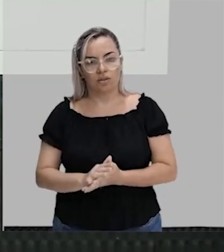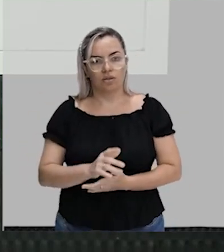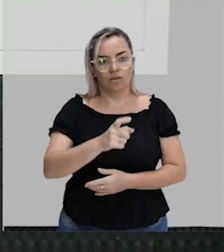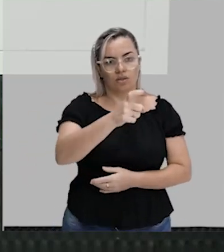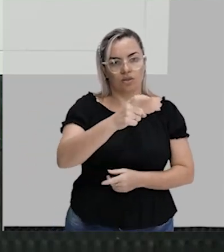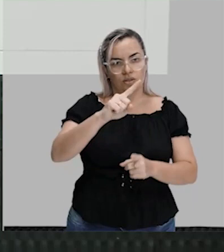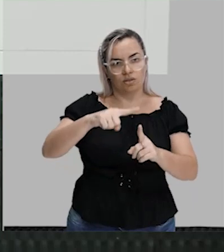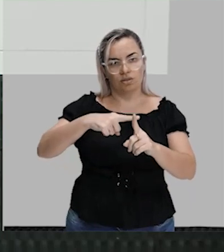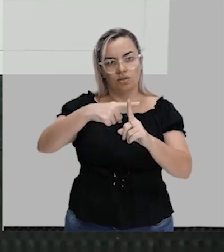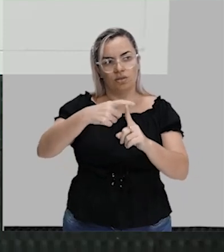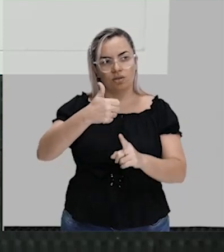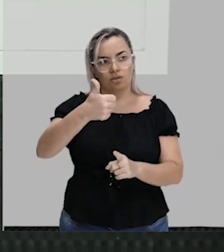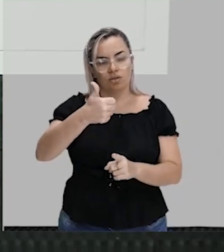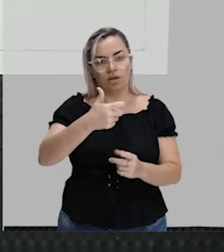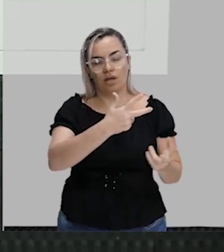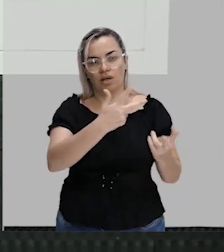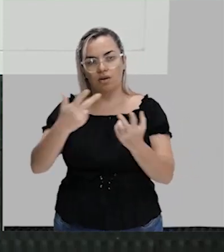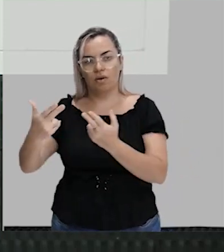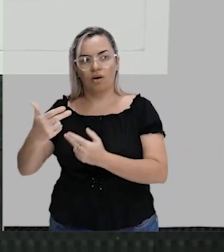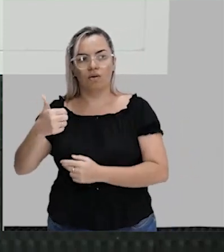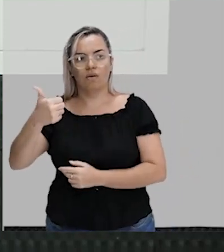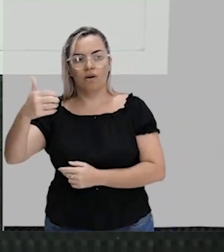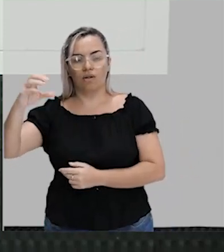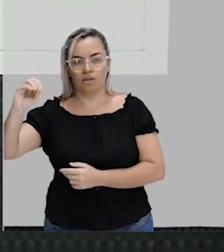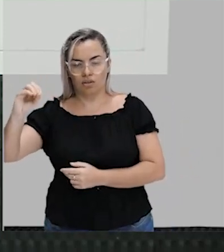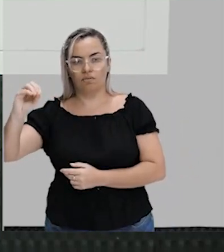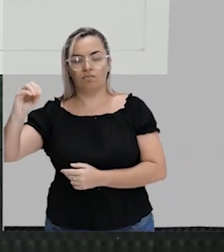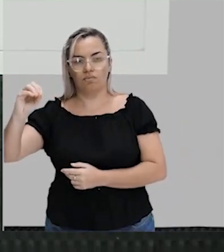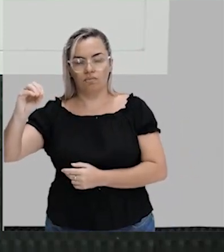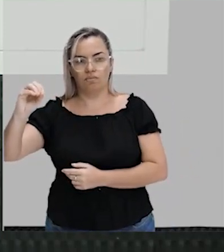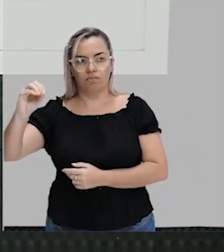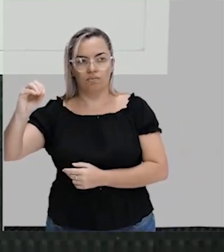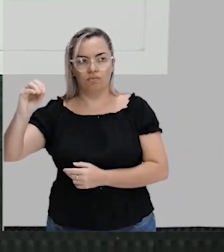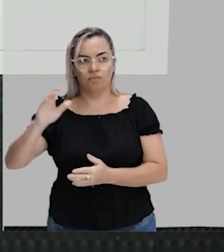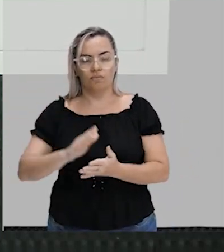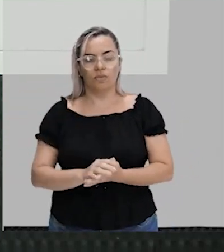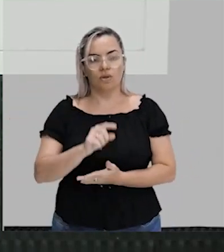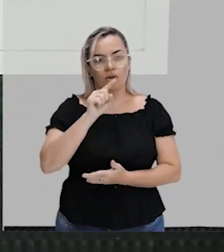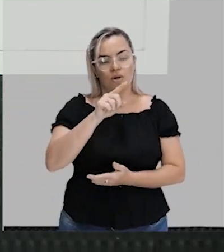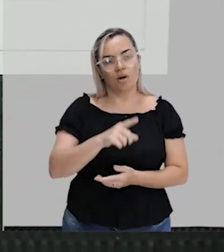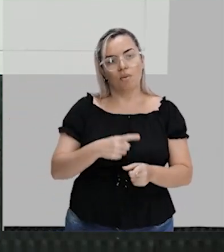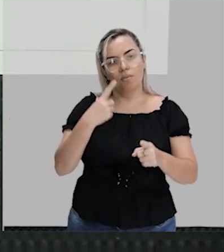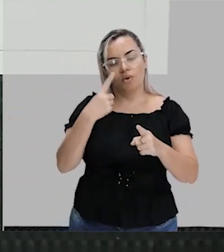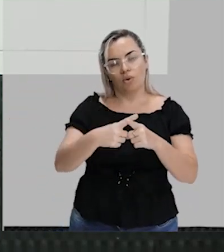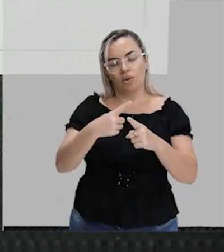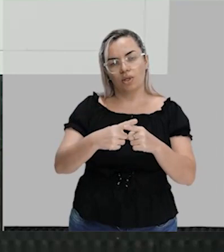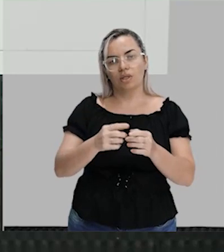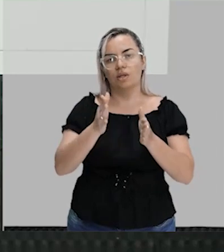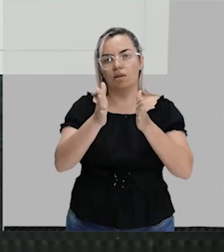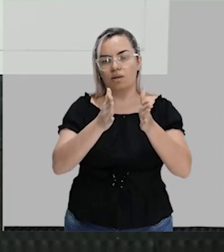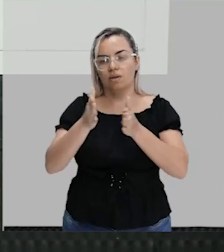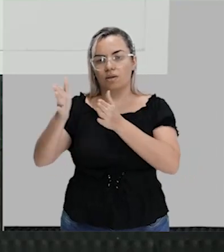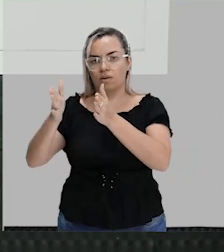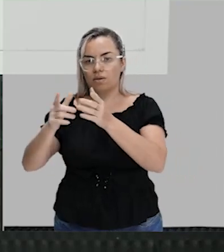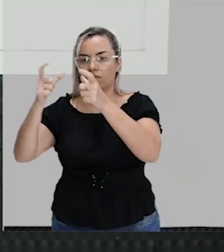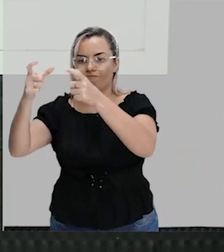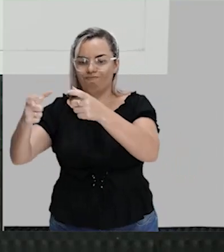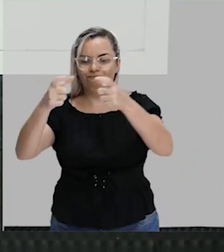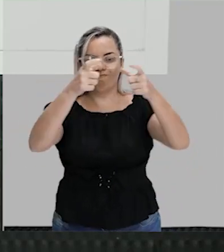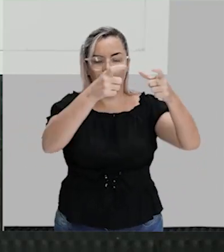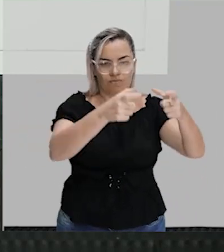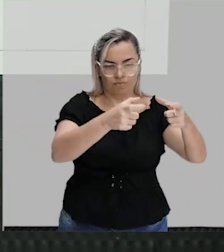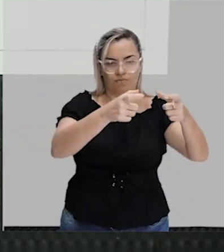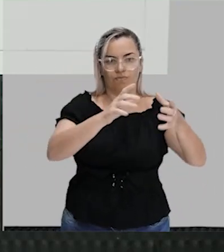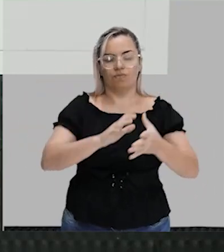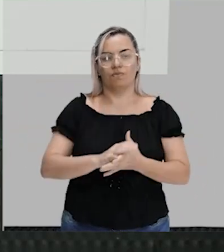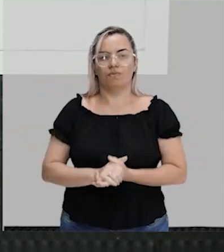mais um vai ser igual a quem vai ser igual a 10 tá porque esse elemento aqui tá na mesma posição desse a